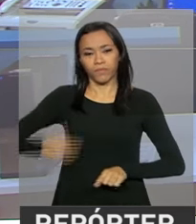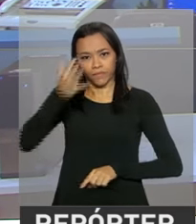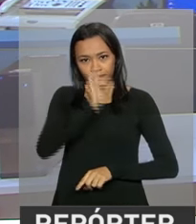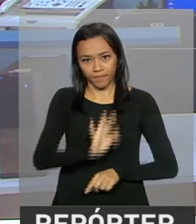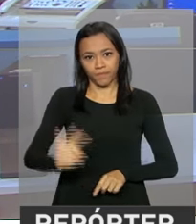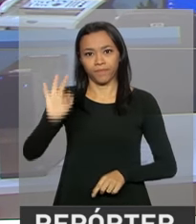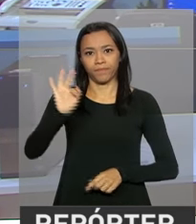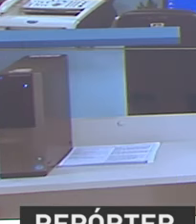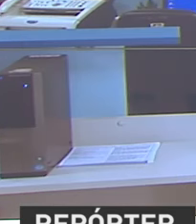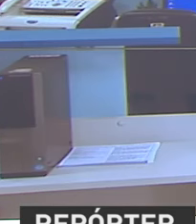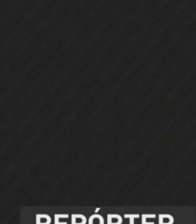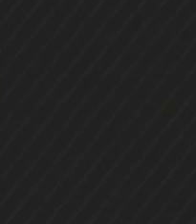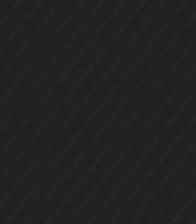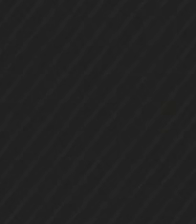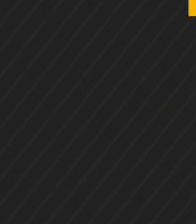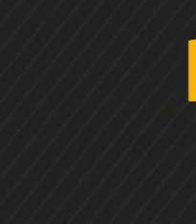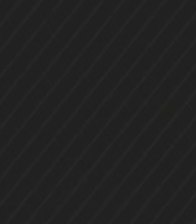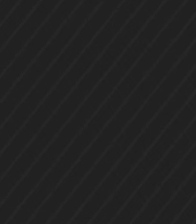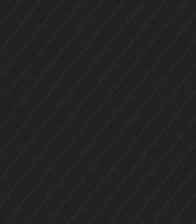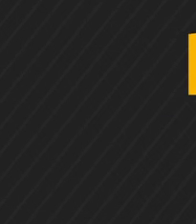TV do Governo Federal